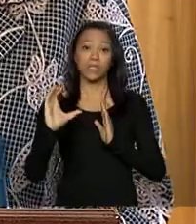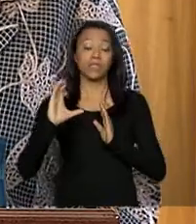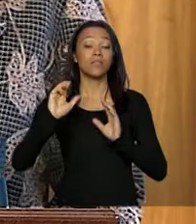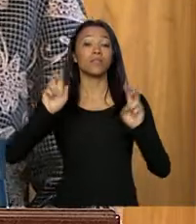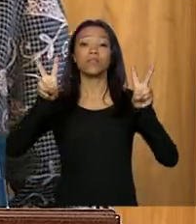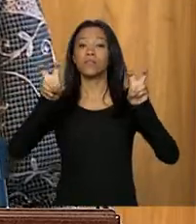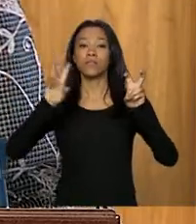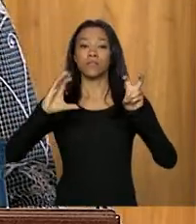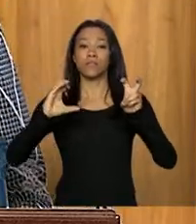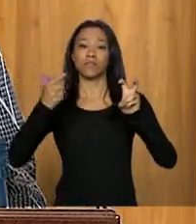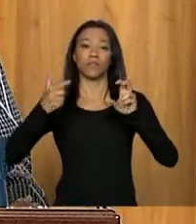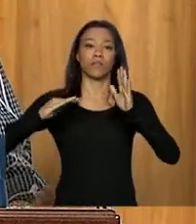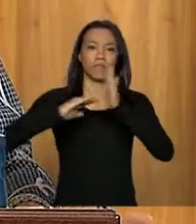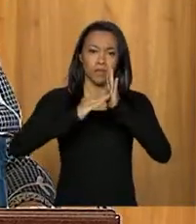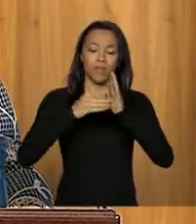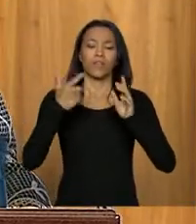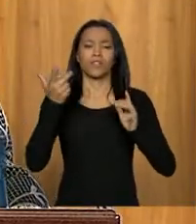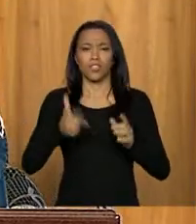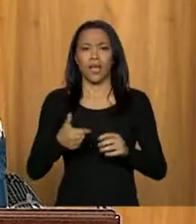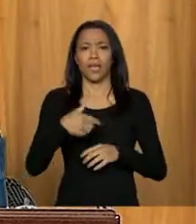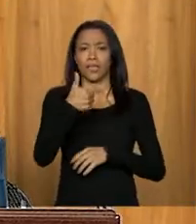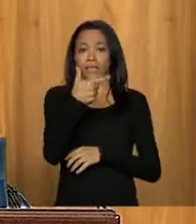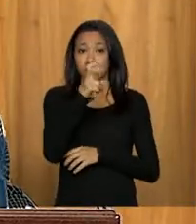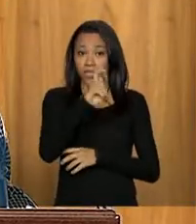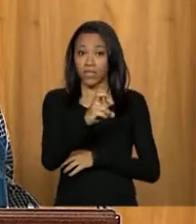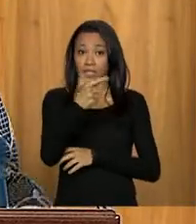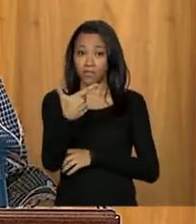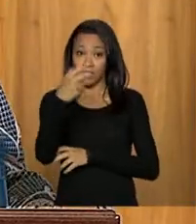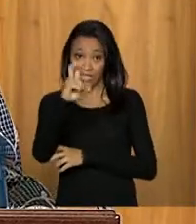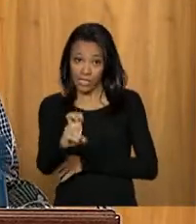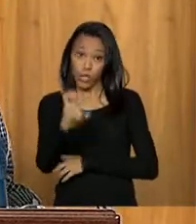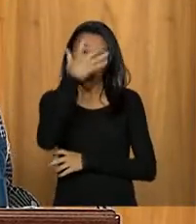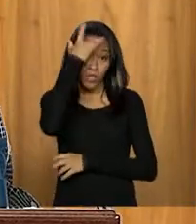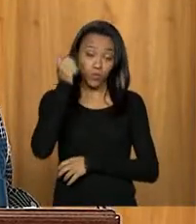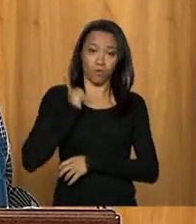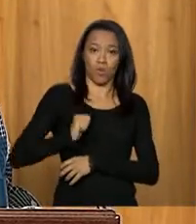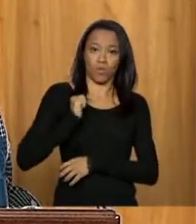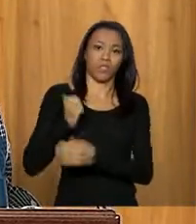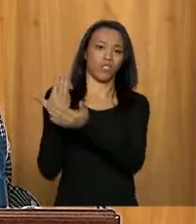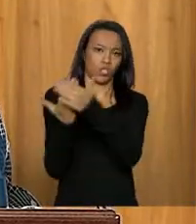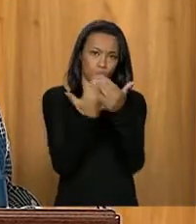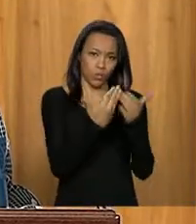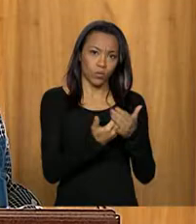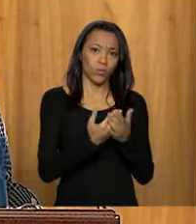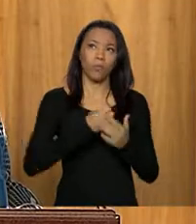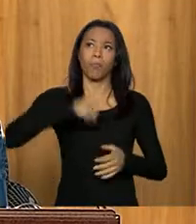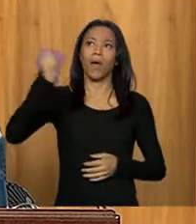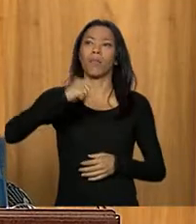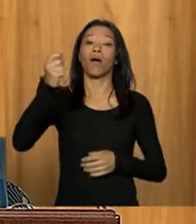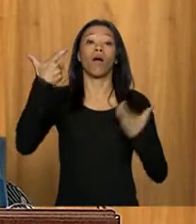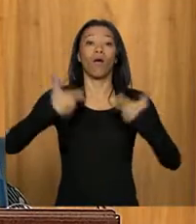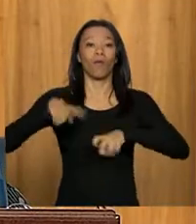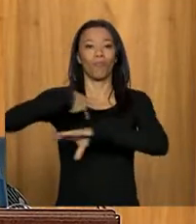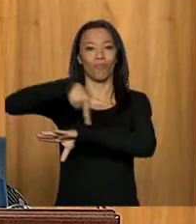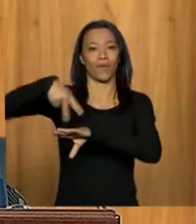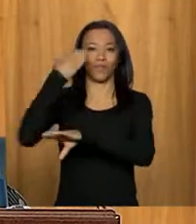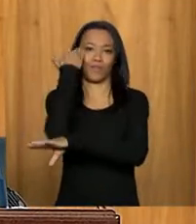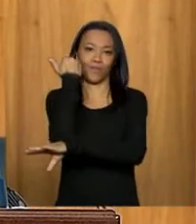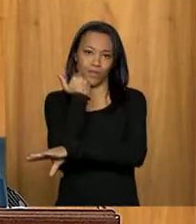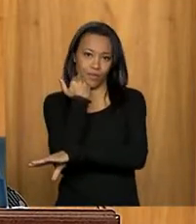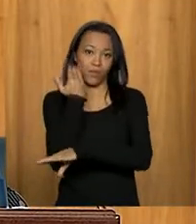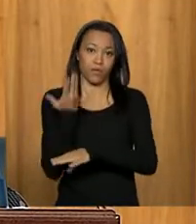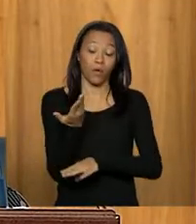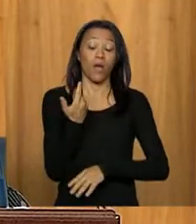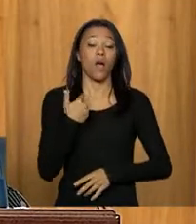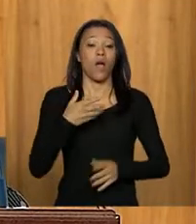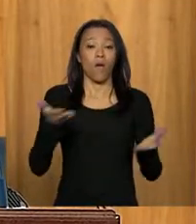recebido 525 bolsistas brasileiros em suas universidades. As